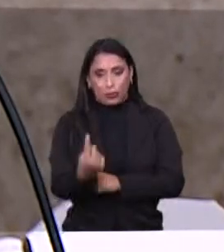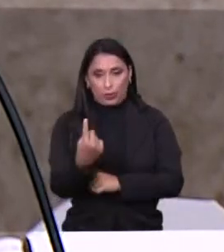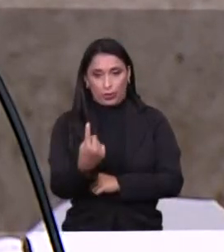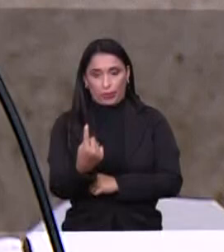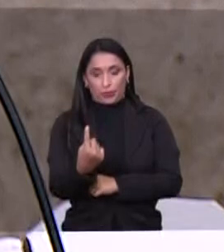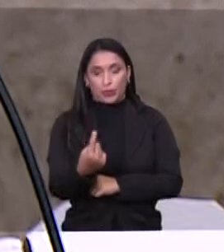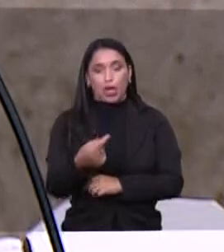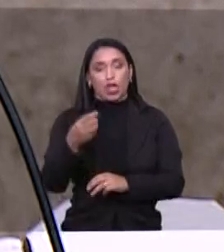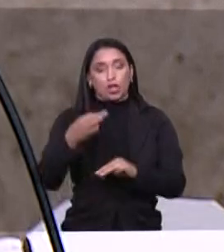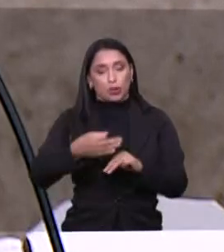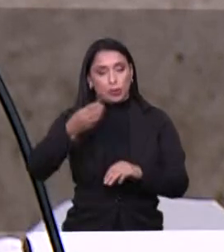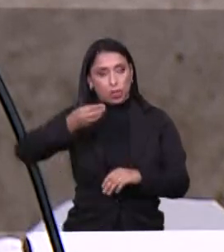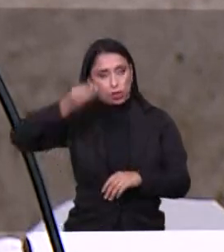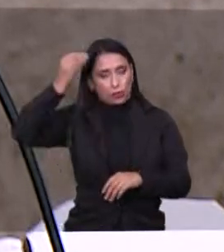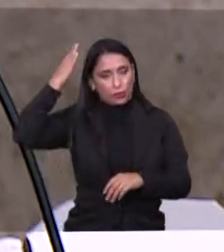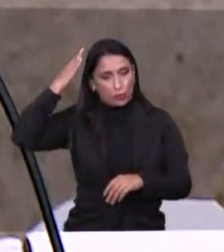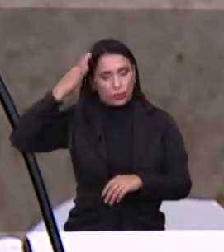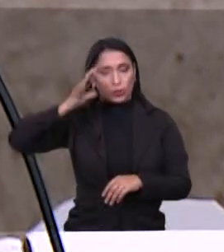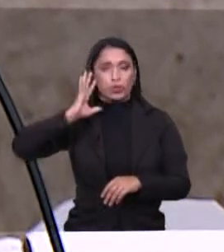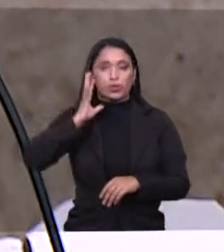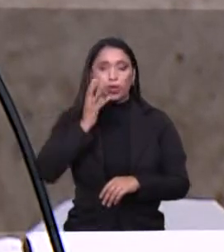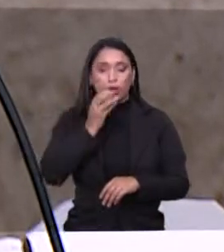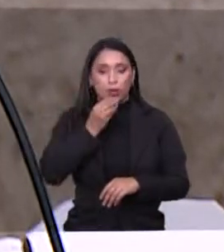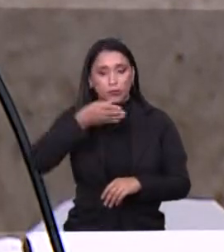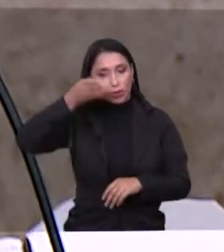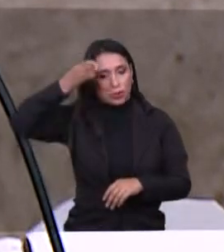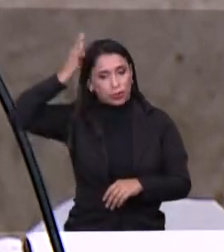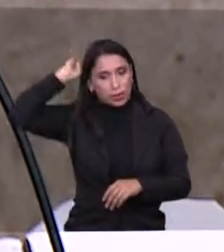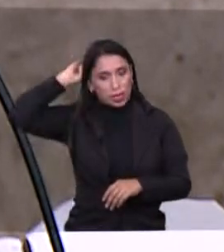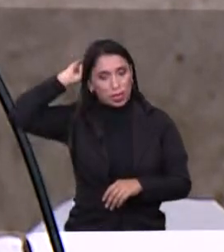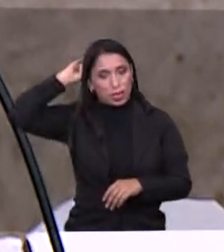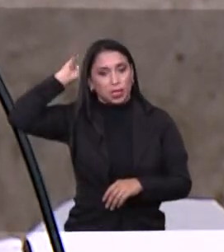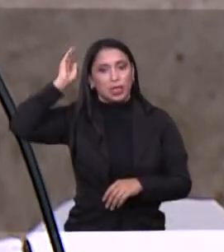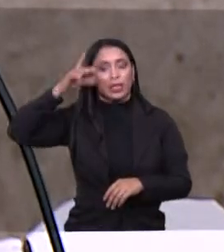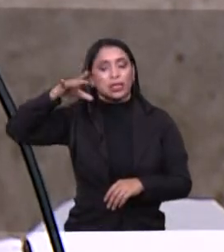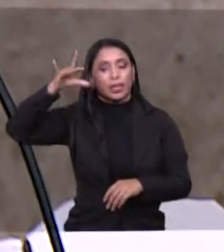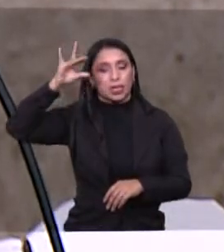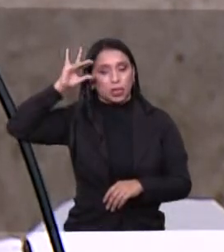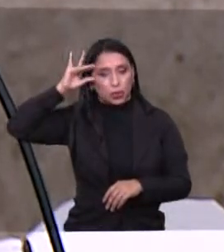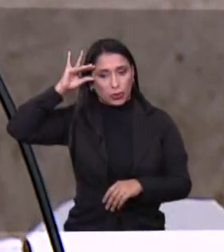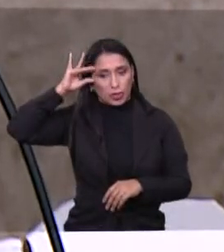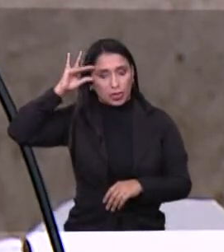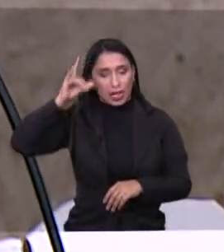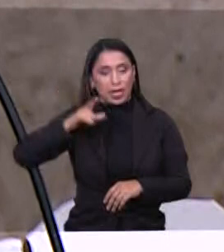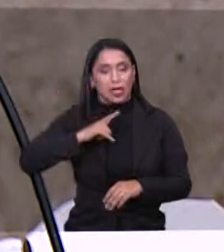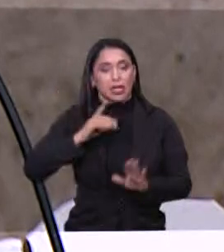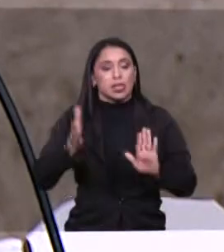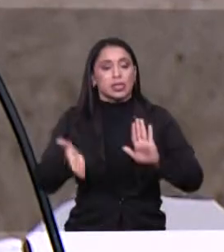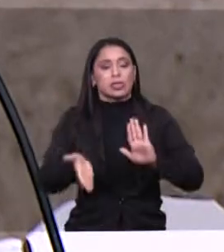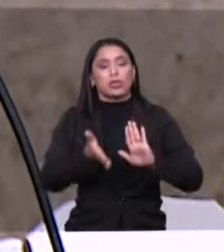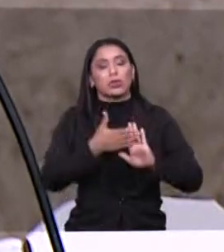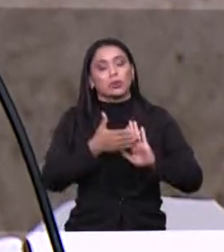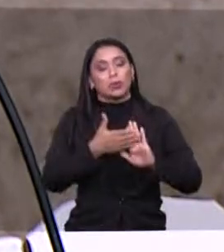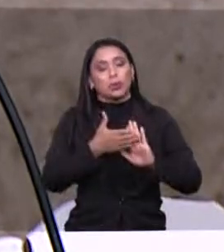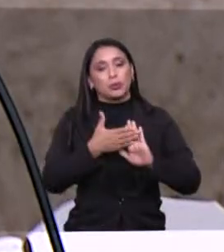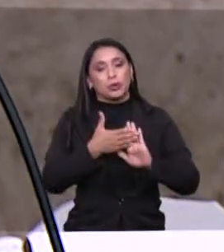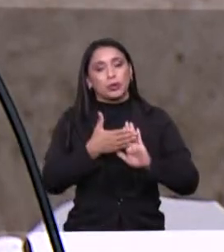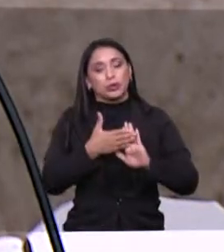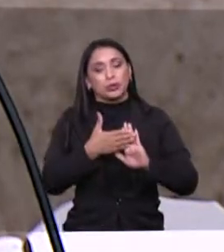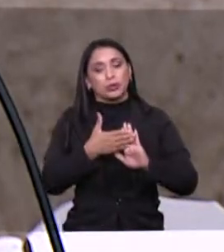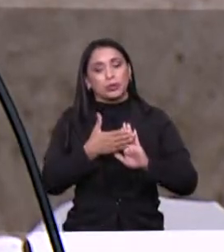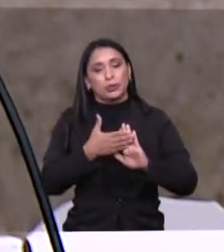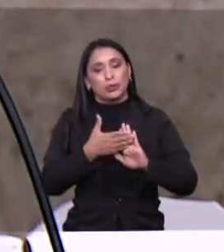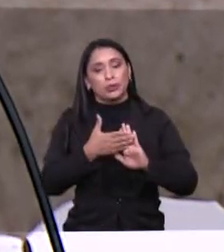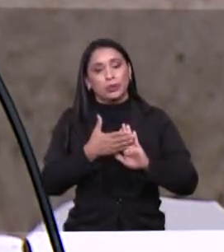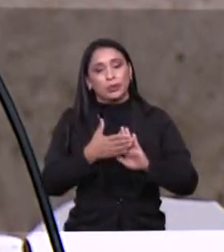onde ministro Fux, ministro Dias Toffoli, ministro Cristiano Zanin, ministro André estão propondo uma...